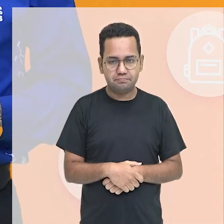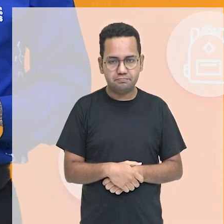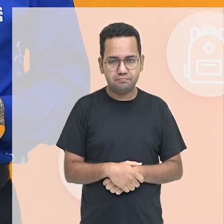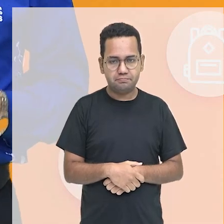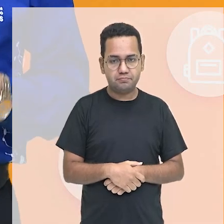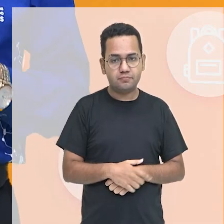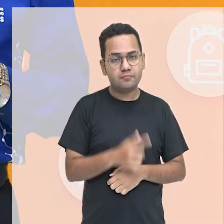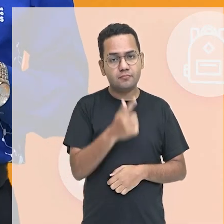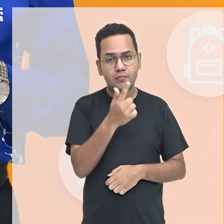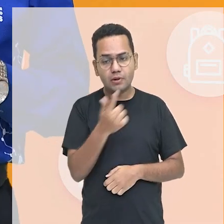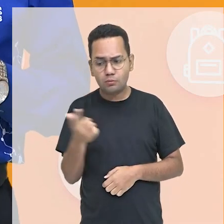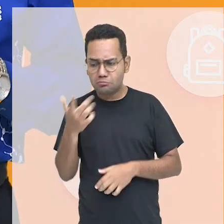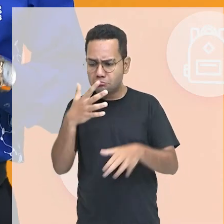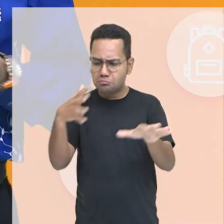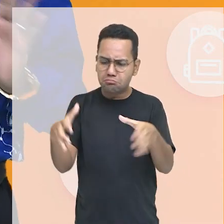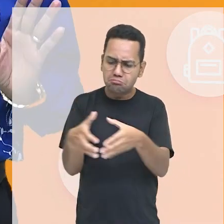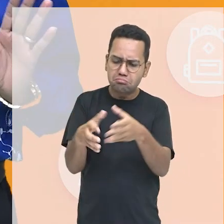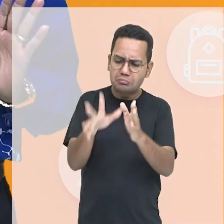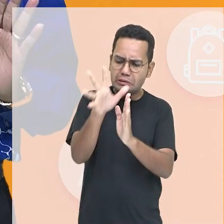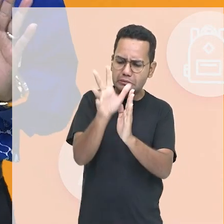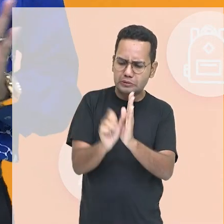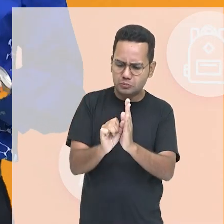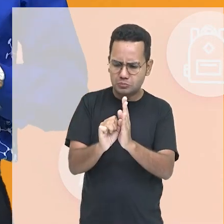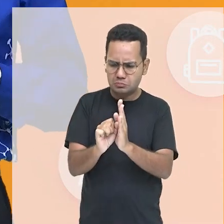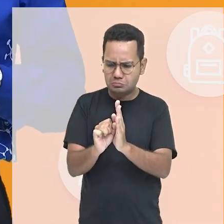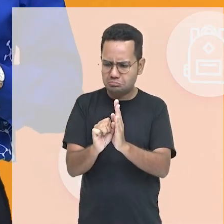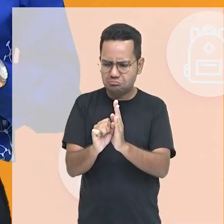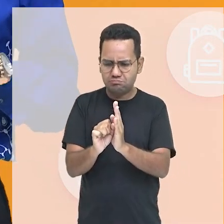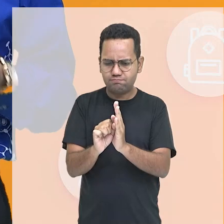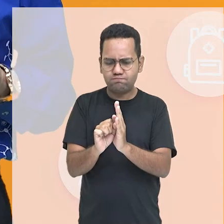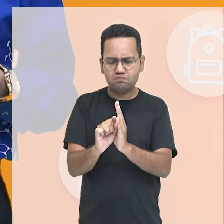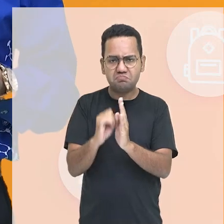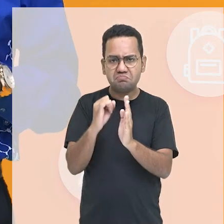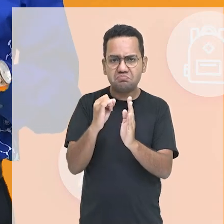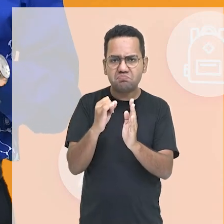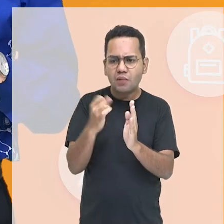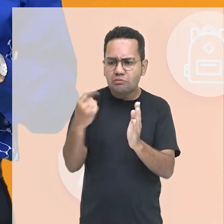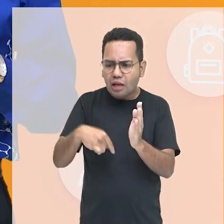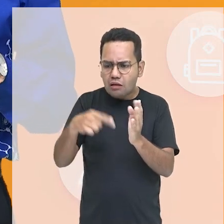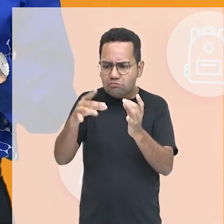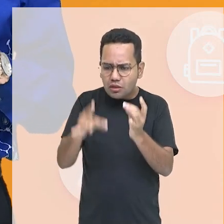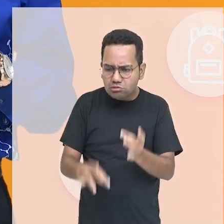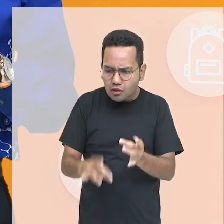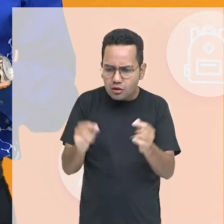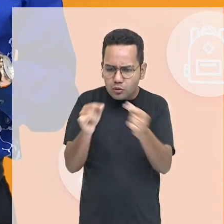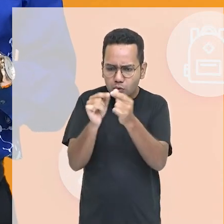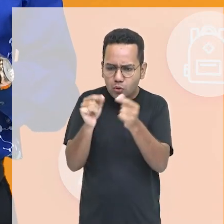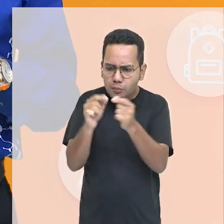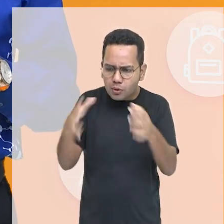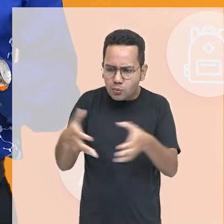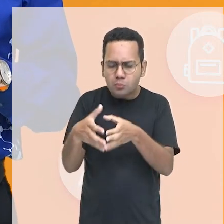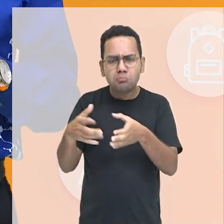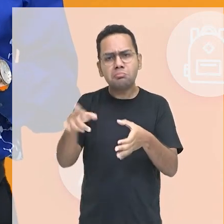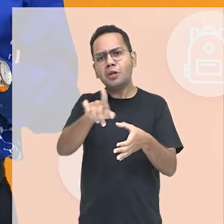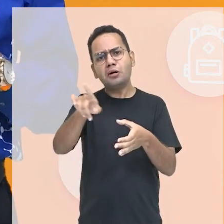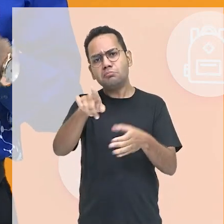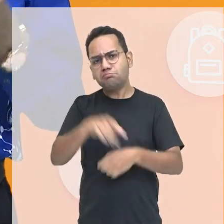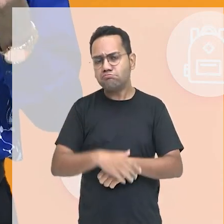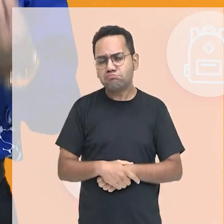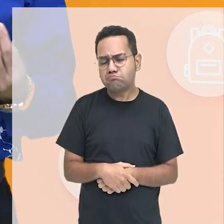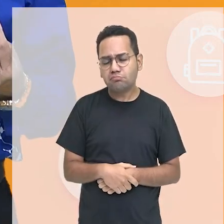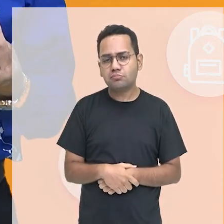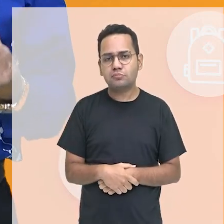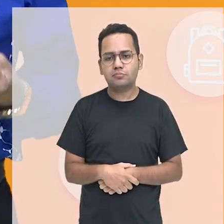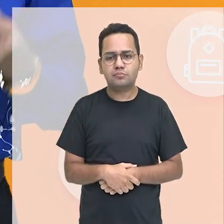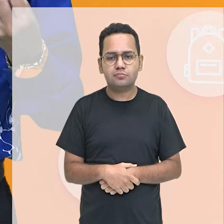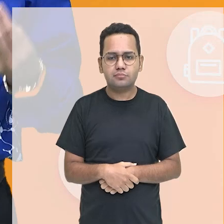outra comunidade, aquele símbolo não diz nada, porque eles não conhecem, eles não pertencem àquela cultura.